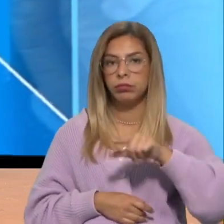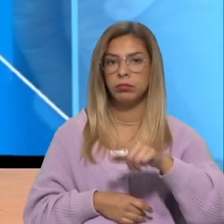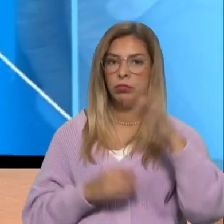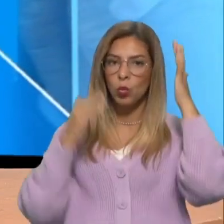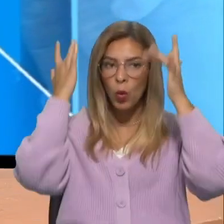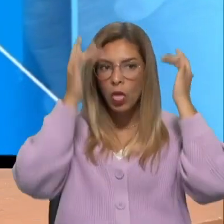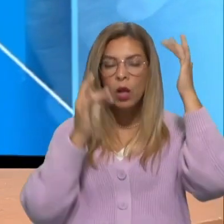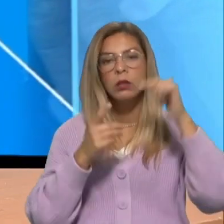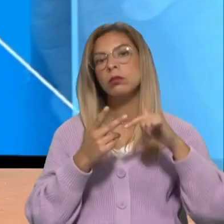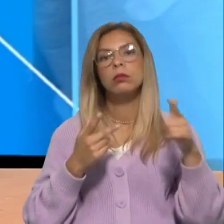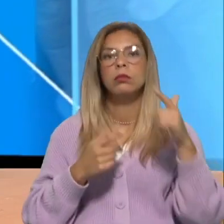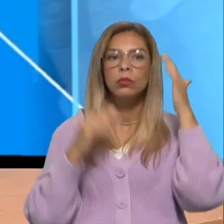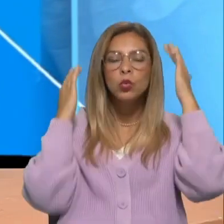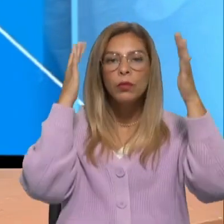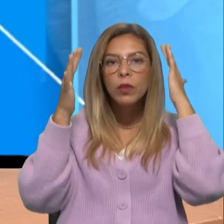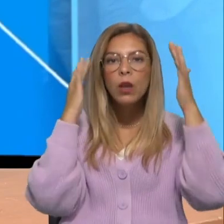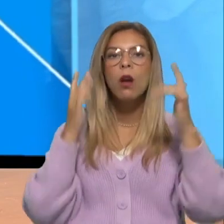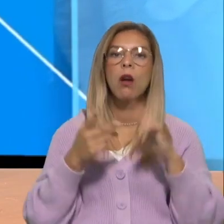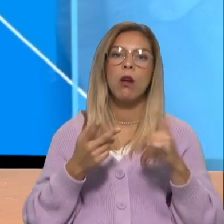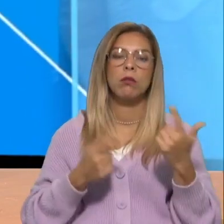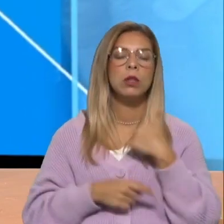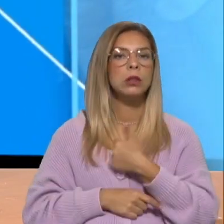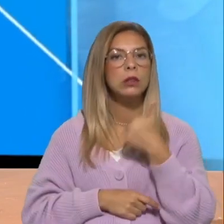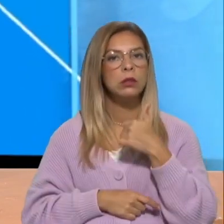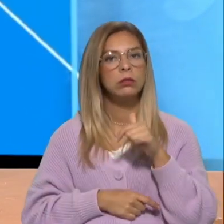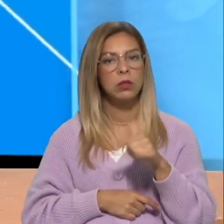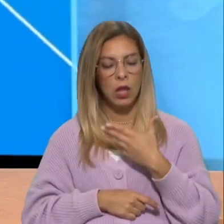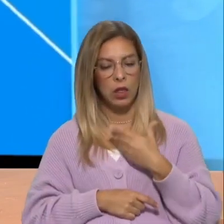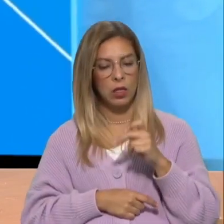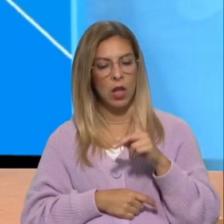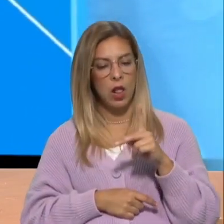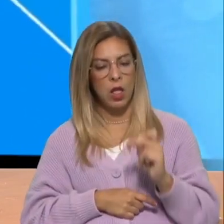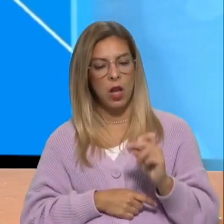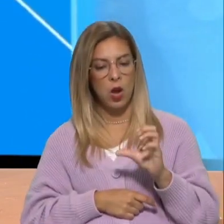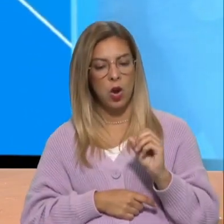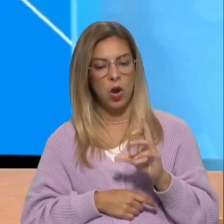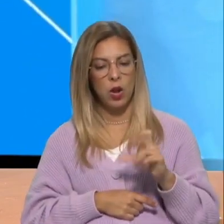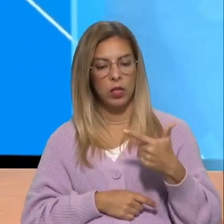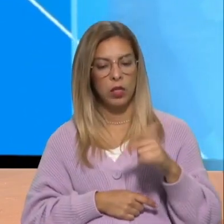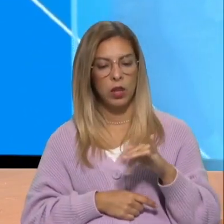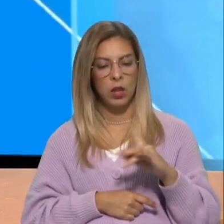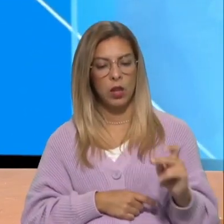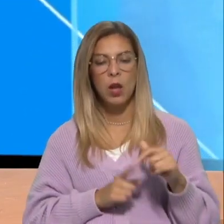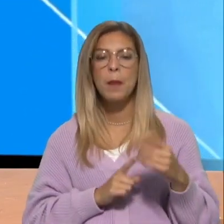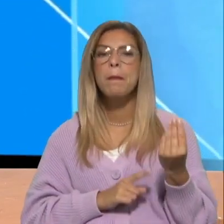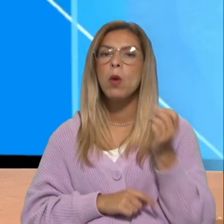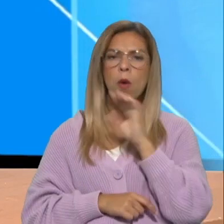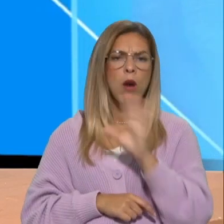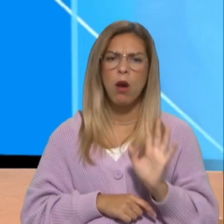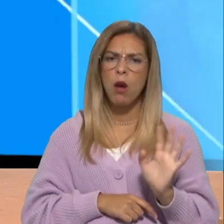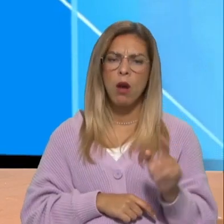na filosofia, mas também a Adela Cortina não tem medo de trazer palavras